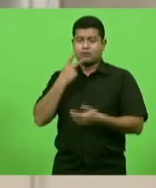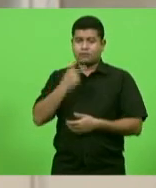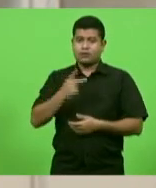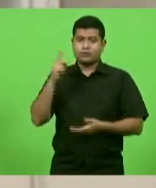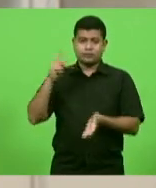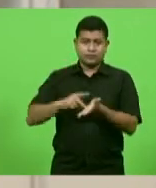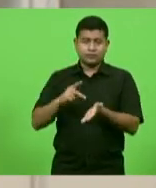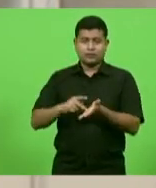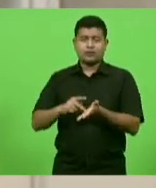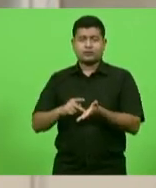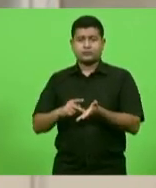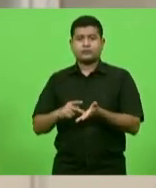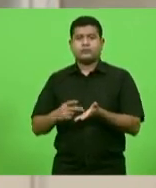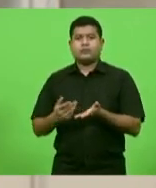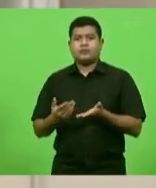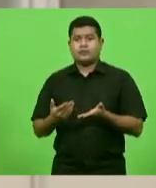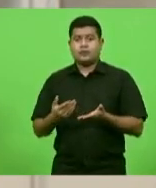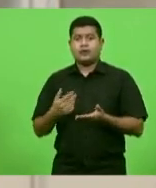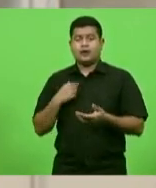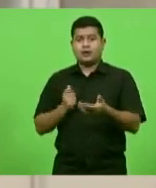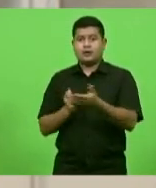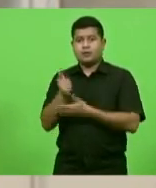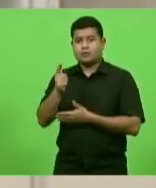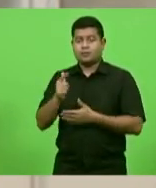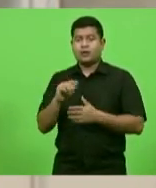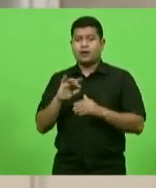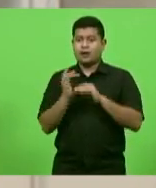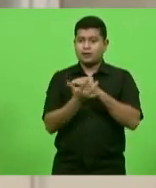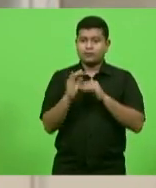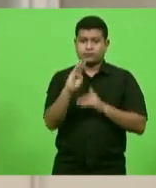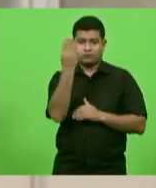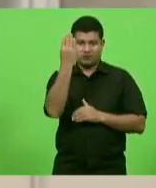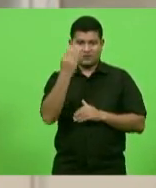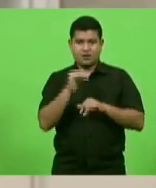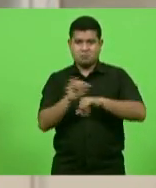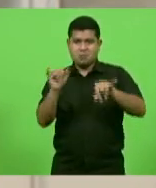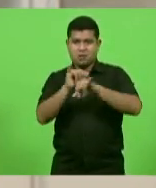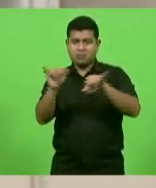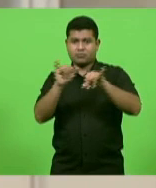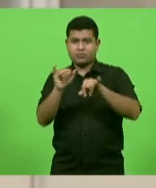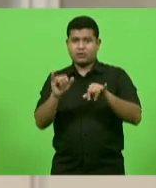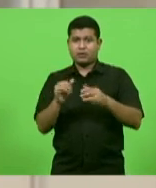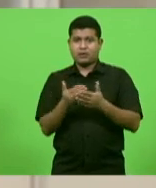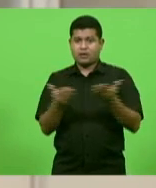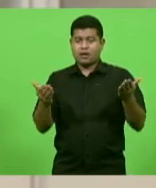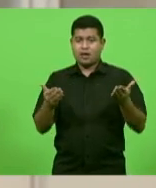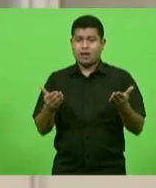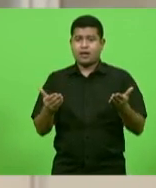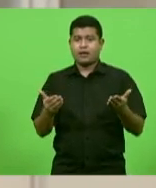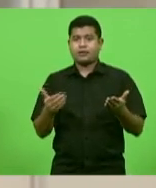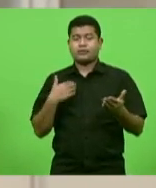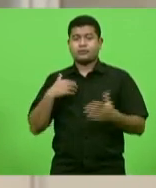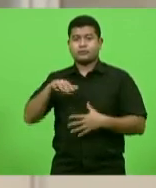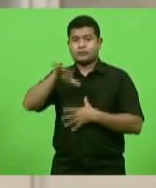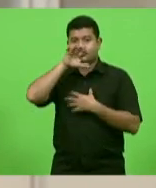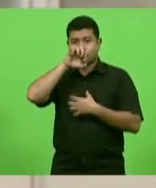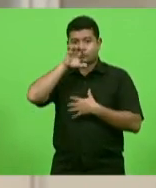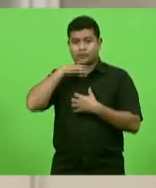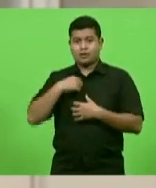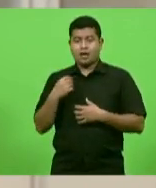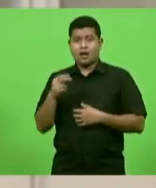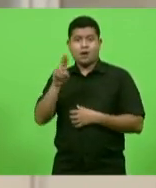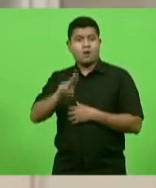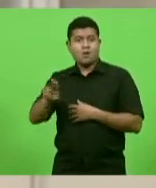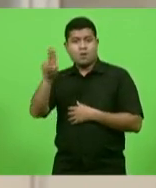gente foi feito uma aquisição E aí circula as fake News essa do senador esta falência falasse para dizer que os ventiladores